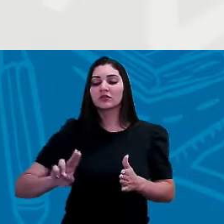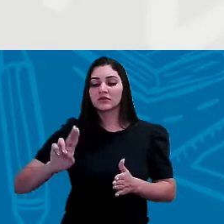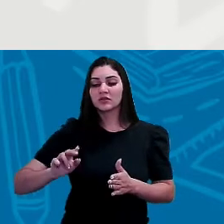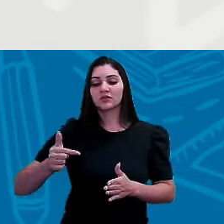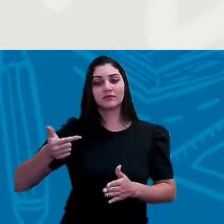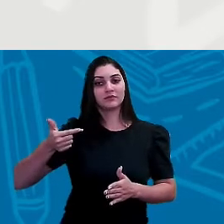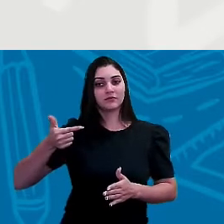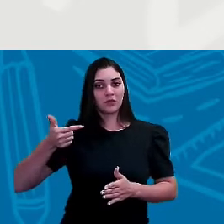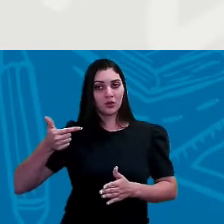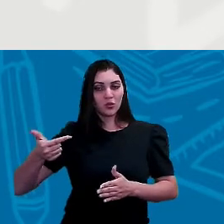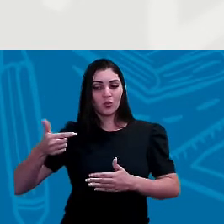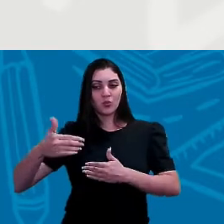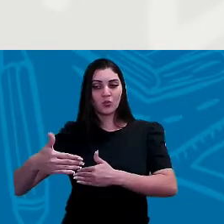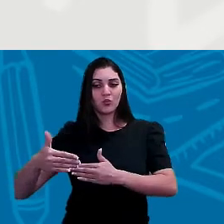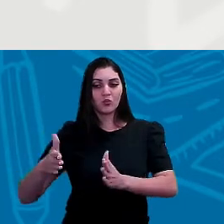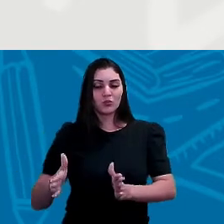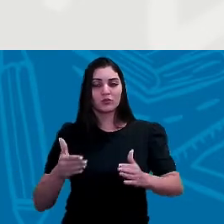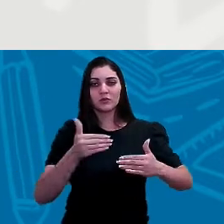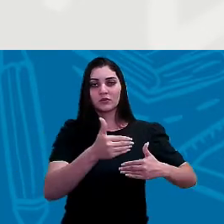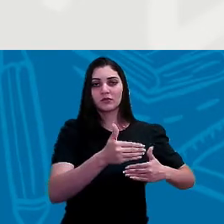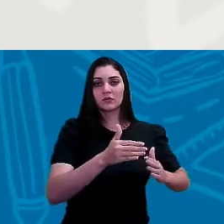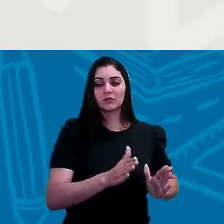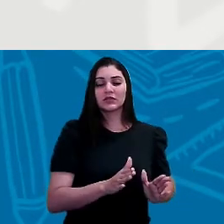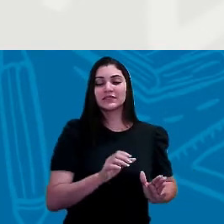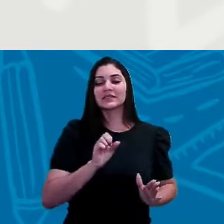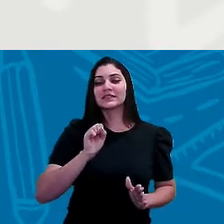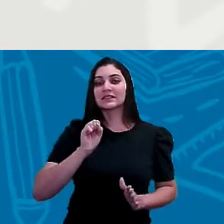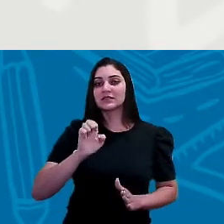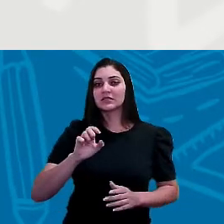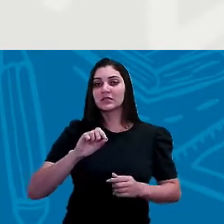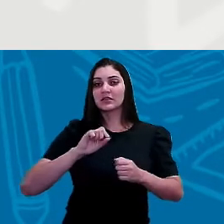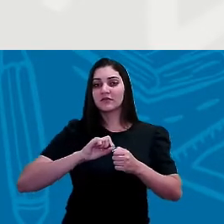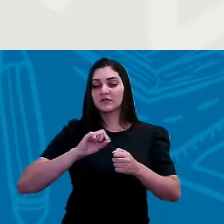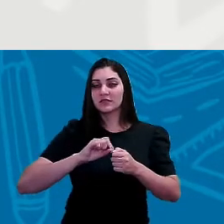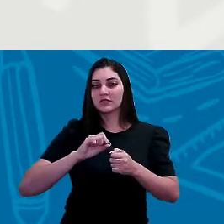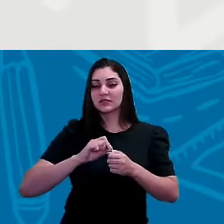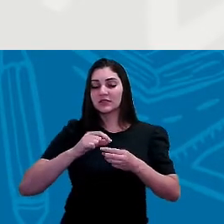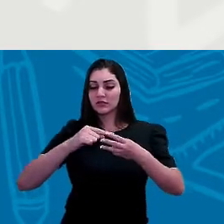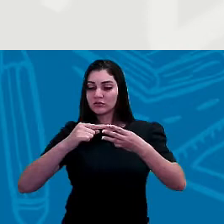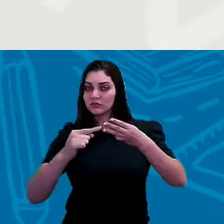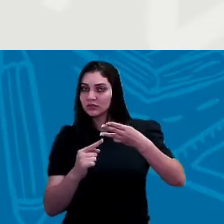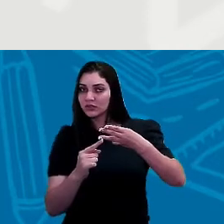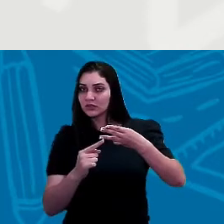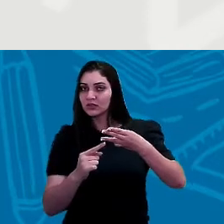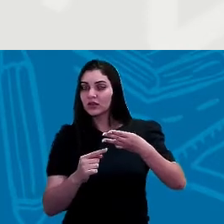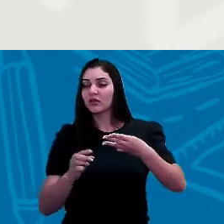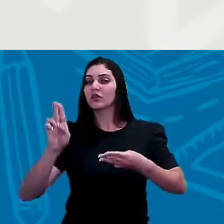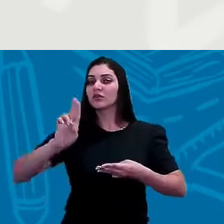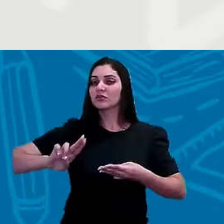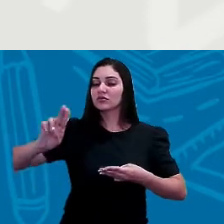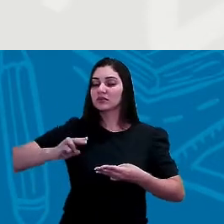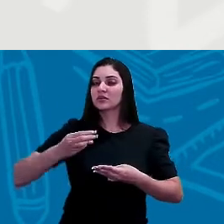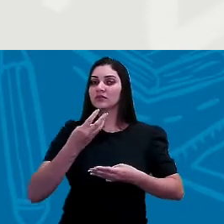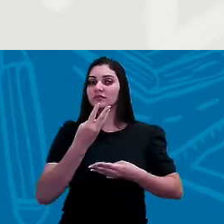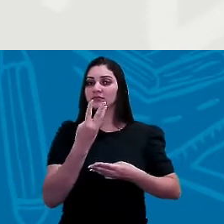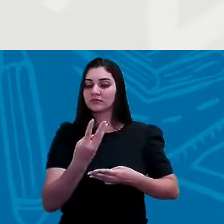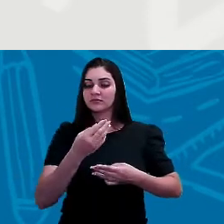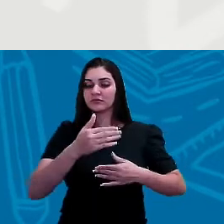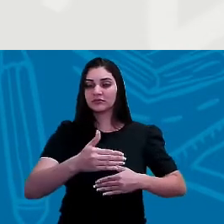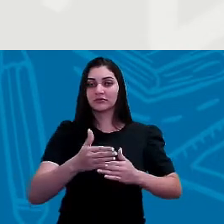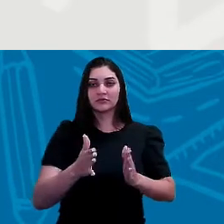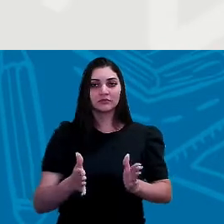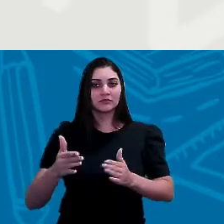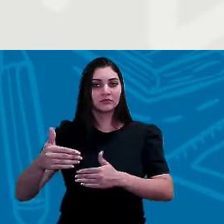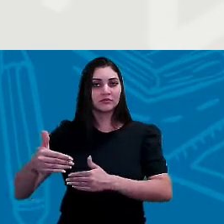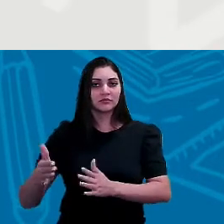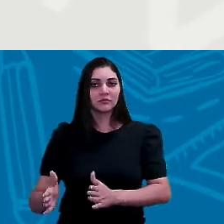2 caixas, tá? Se ele fosse fazer o terço, ele usaria 3 caixas. Se ele fosse usar